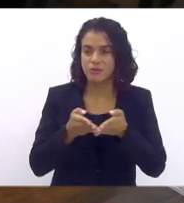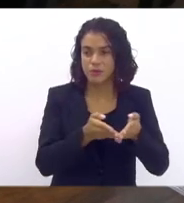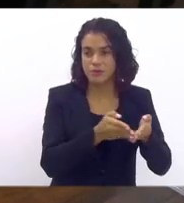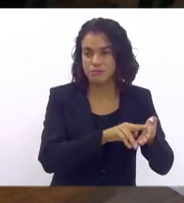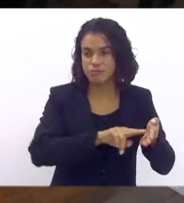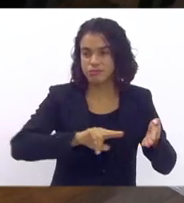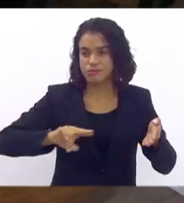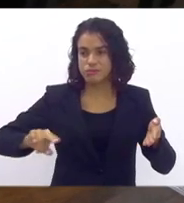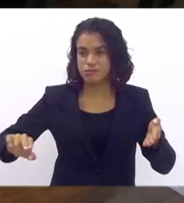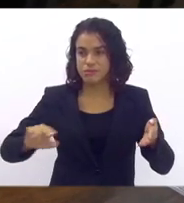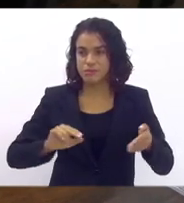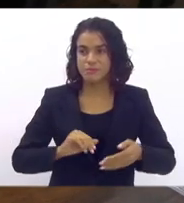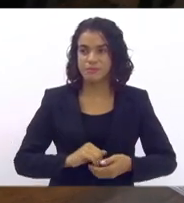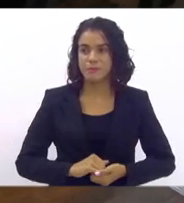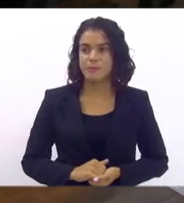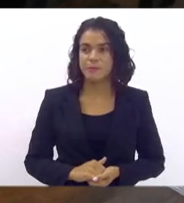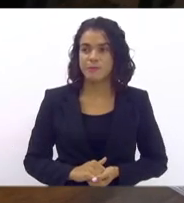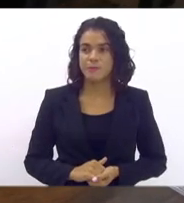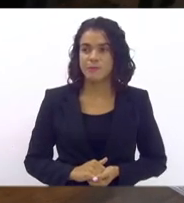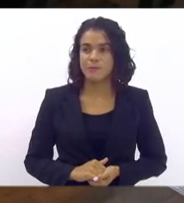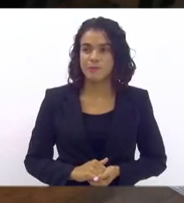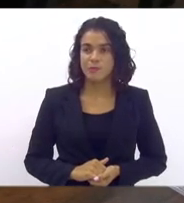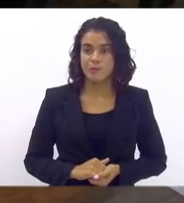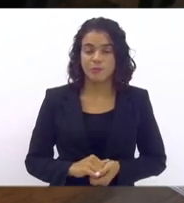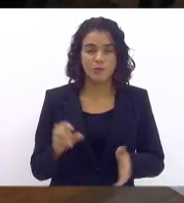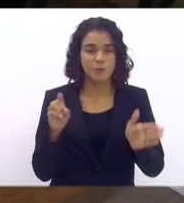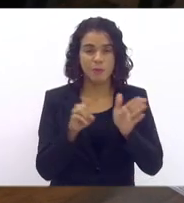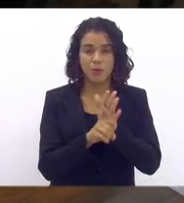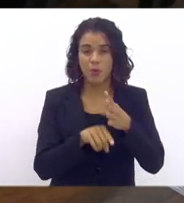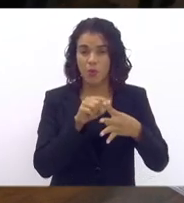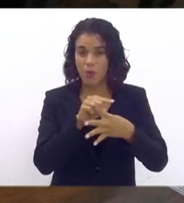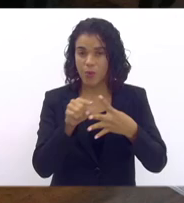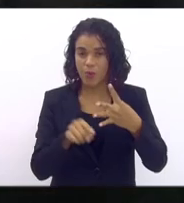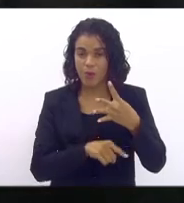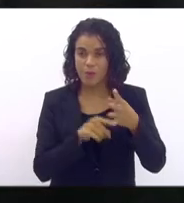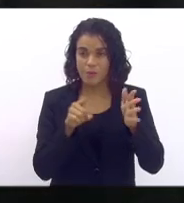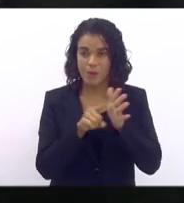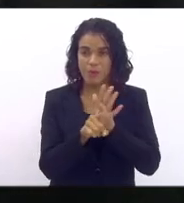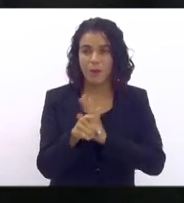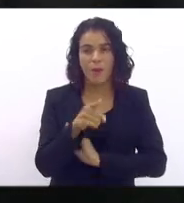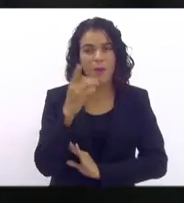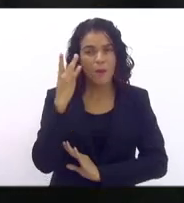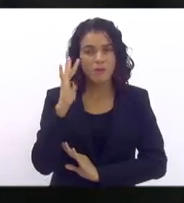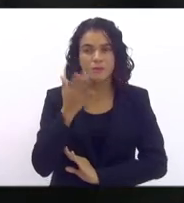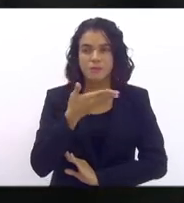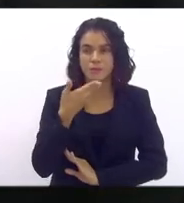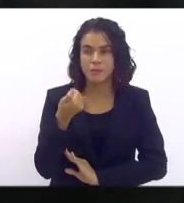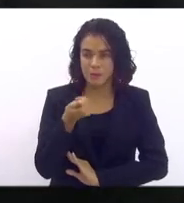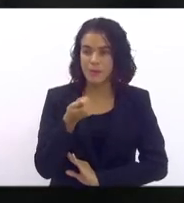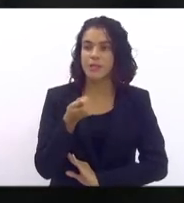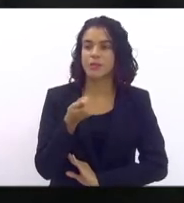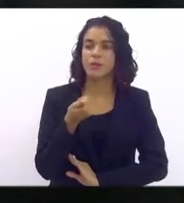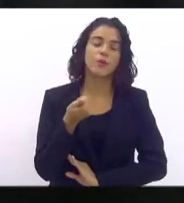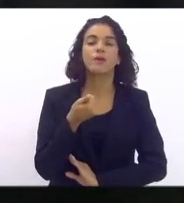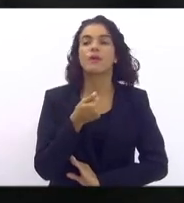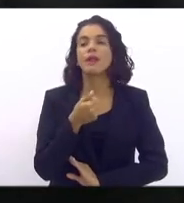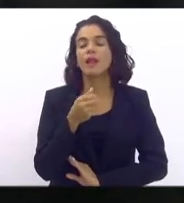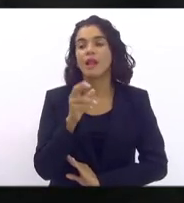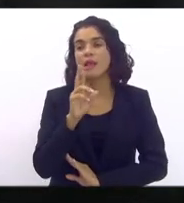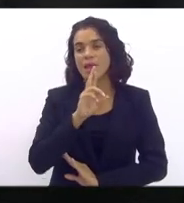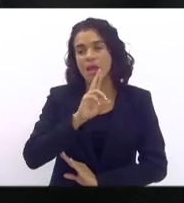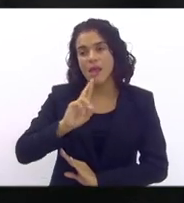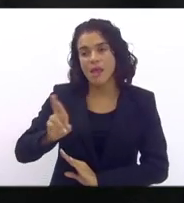você Vitor você fez quatro perguntas aí eu acho que ficaria melhor de repente ele respondeu